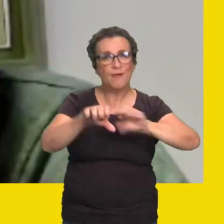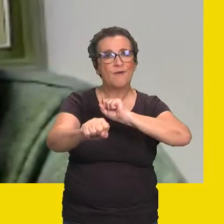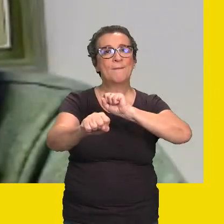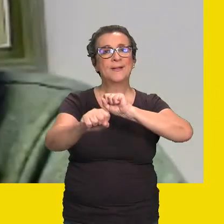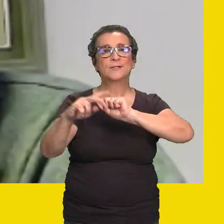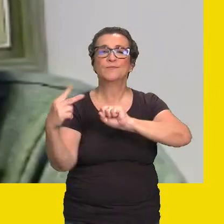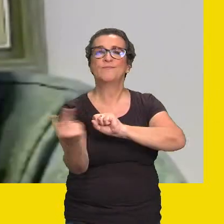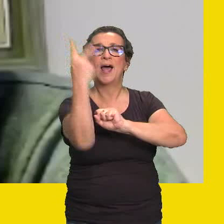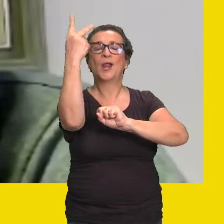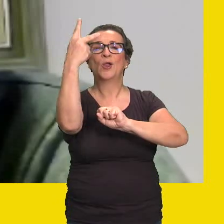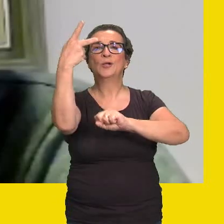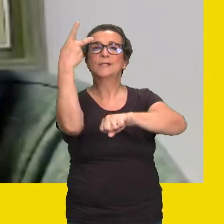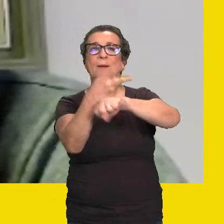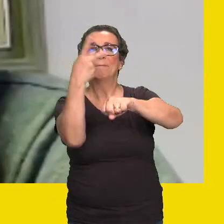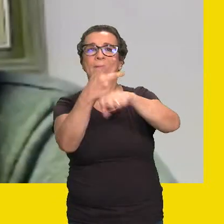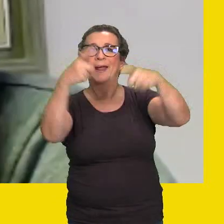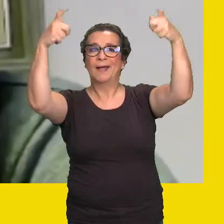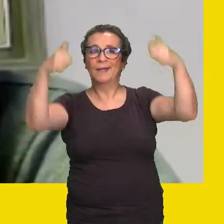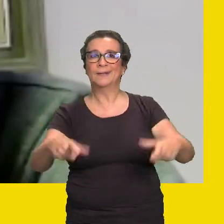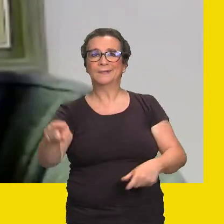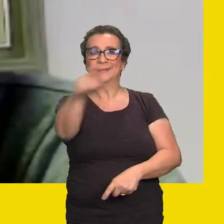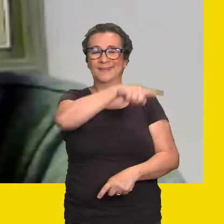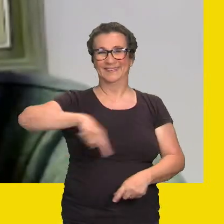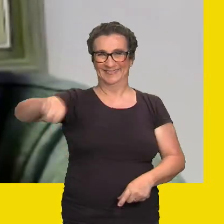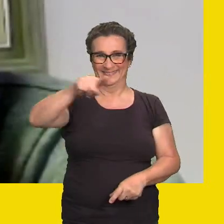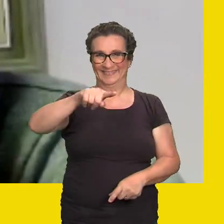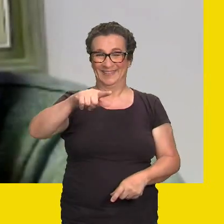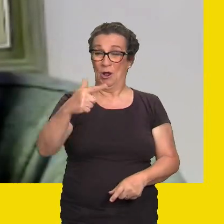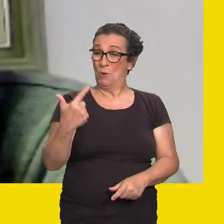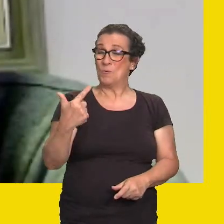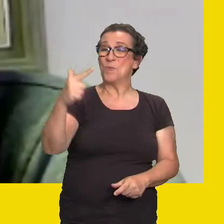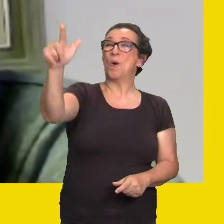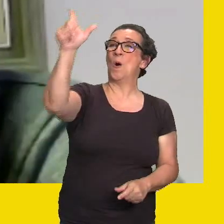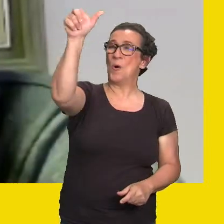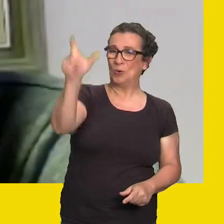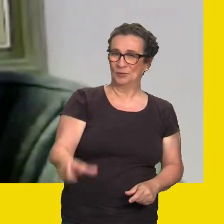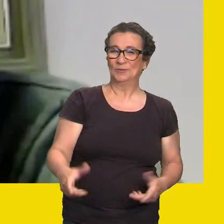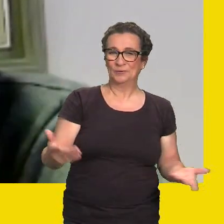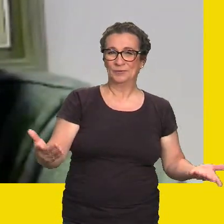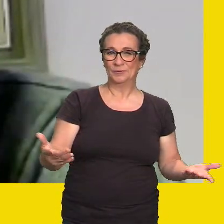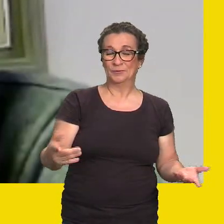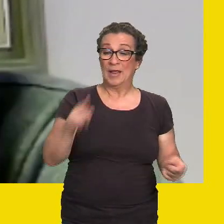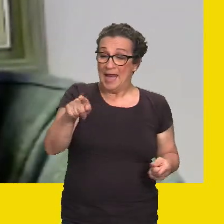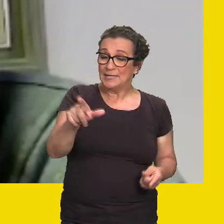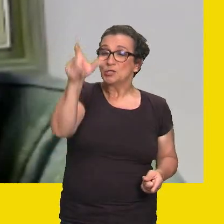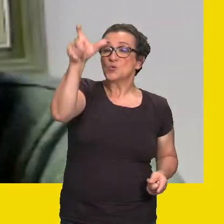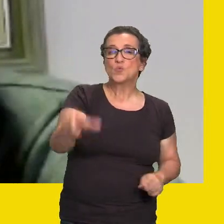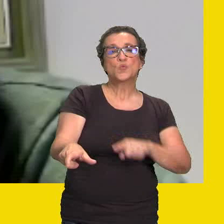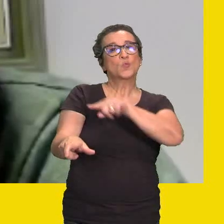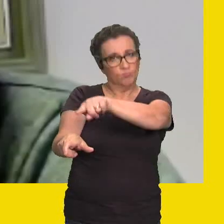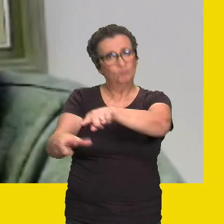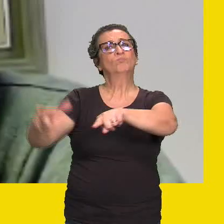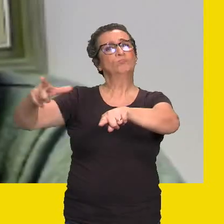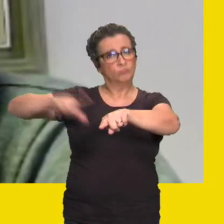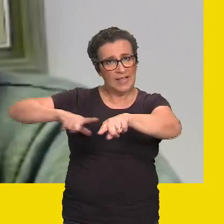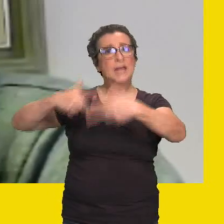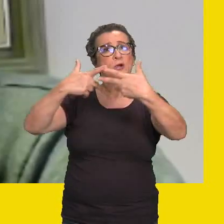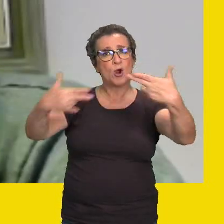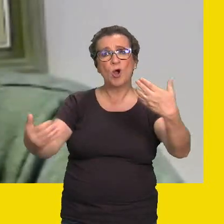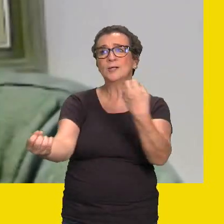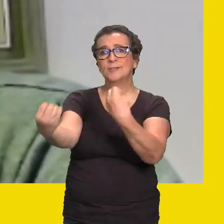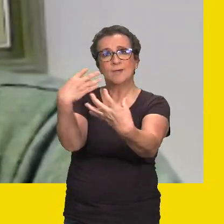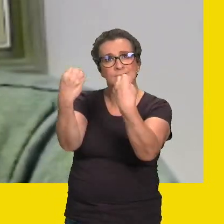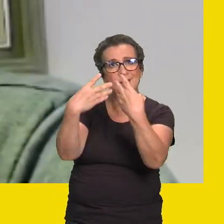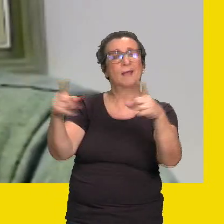Valorizar o outro nesse processo, como se o outro tenha também algo a ensinar a gente,